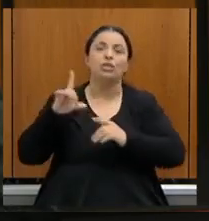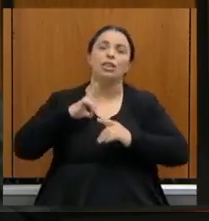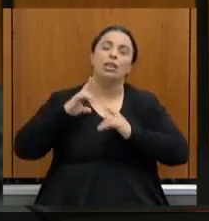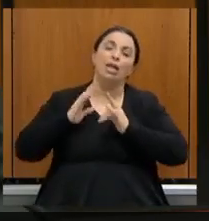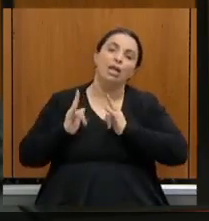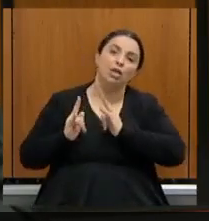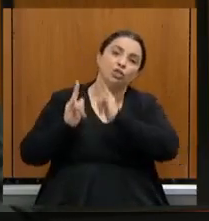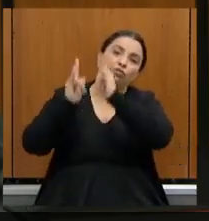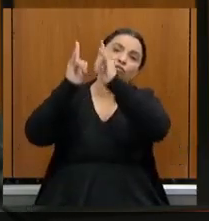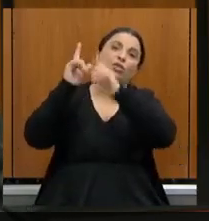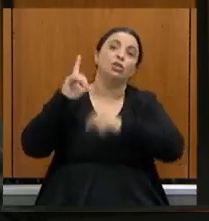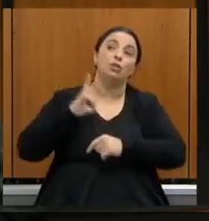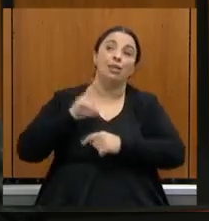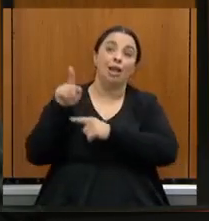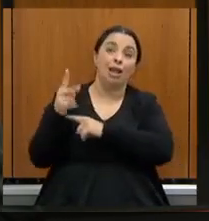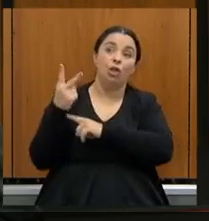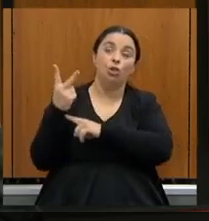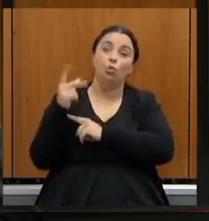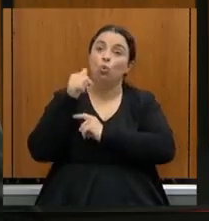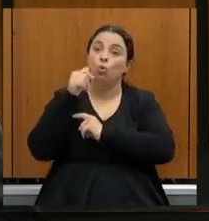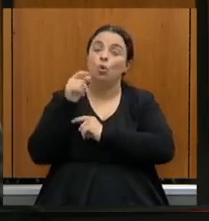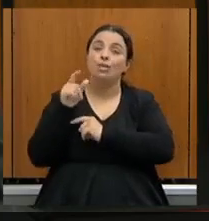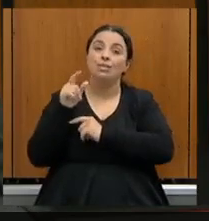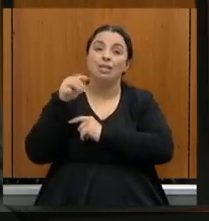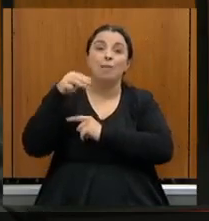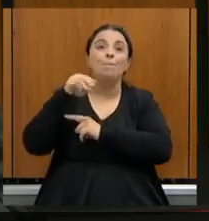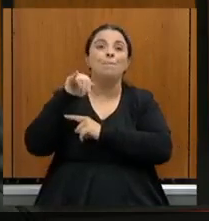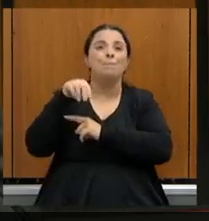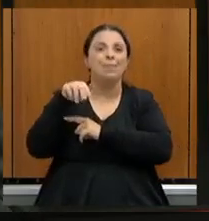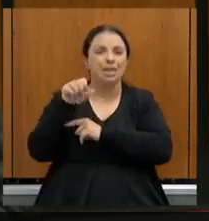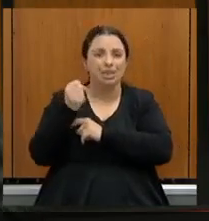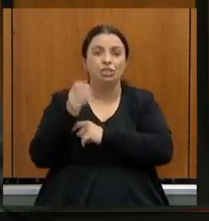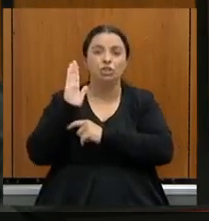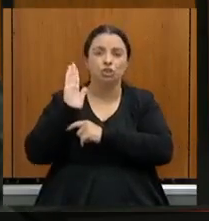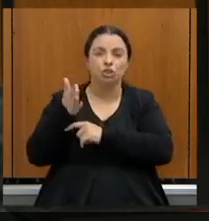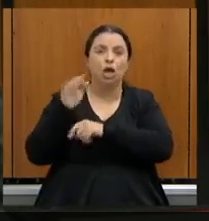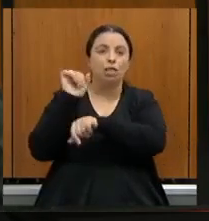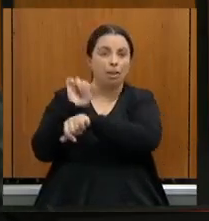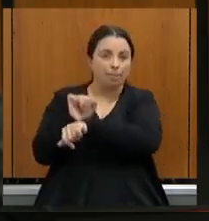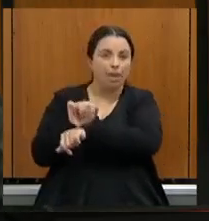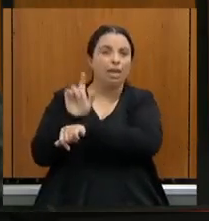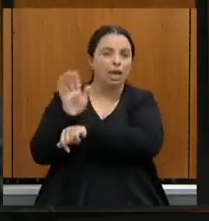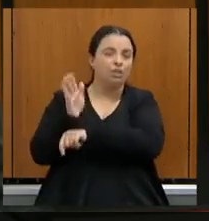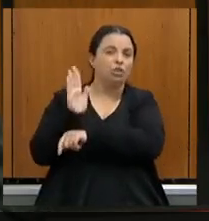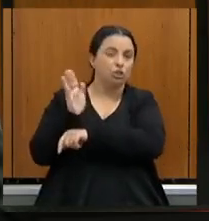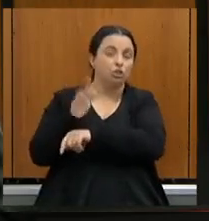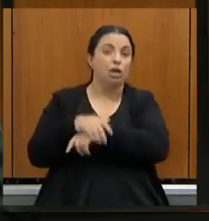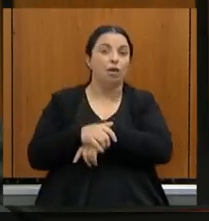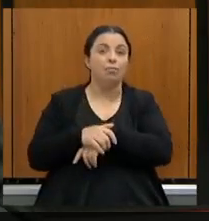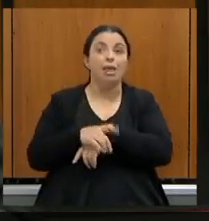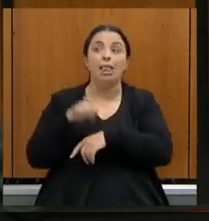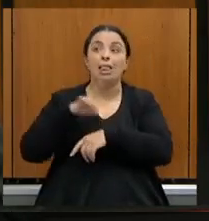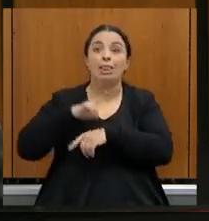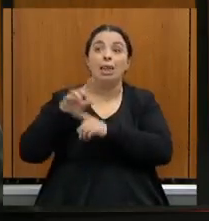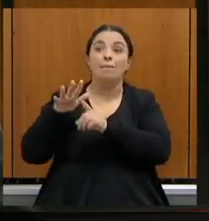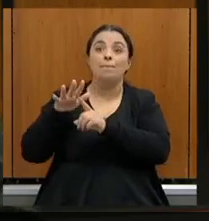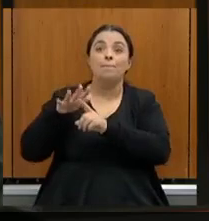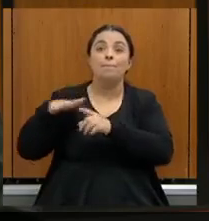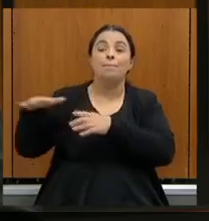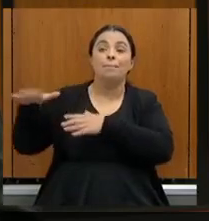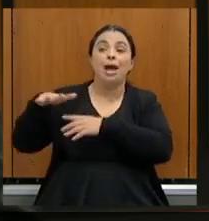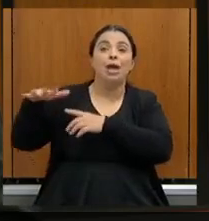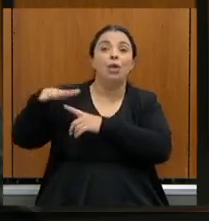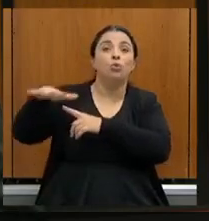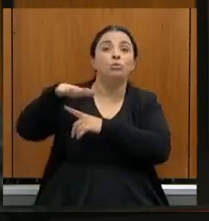duas minas, que graças a Deus, estão desativadas, nós temos, bairros, inteiros, do lado de Belo Horizonte,